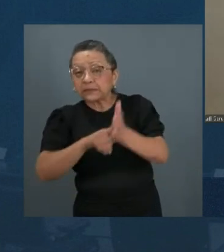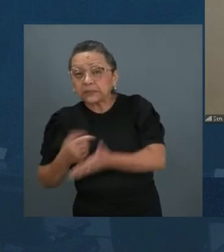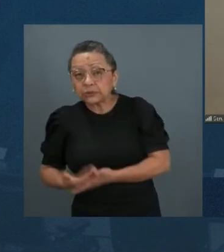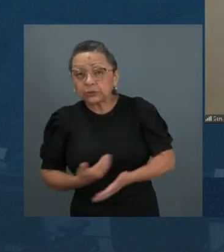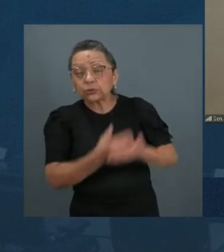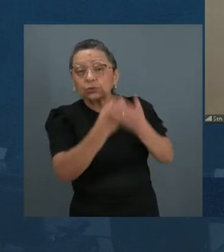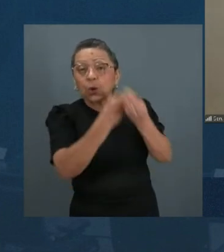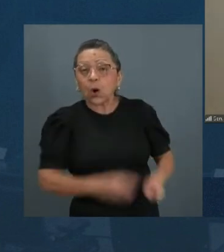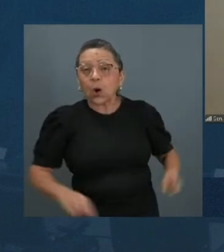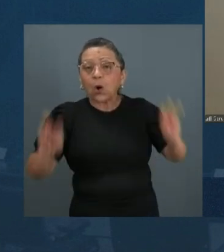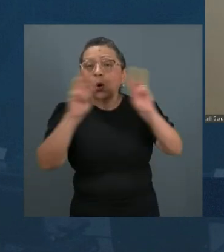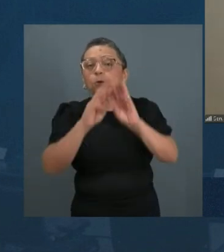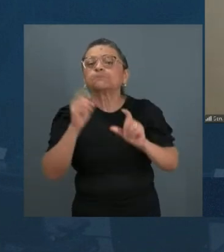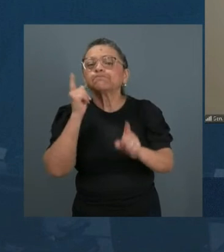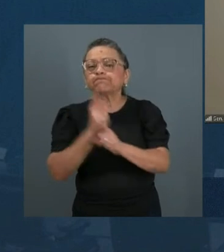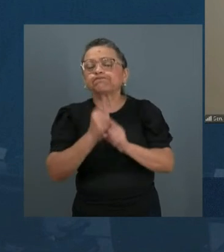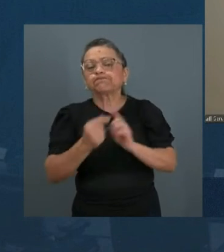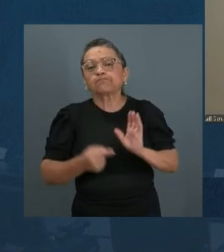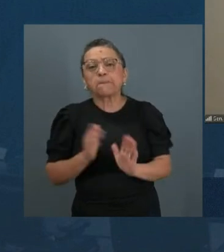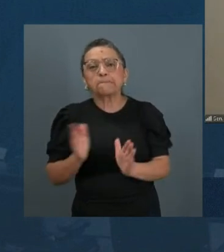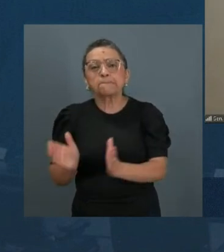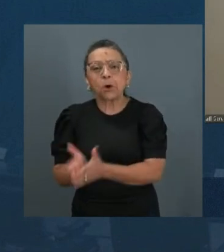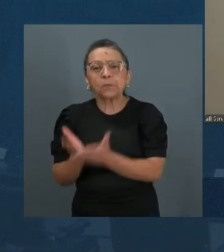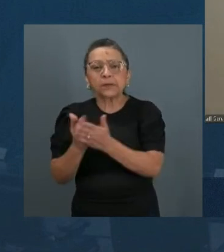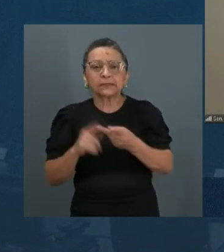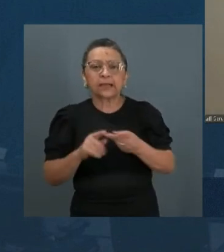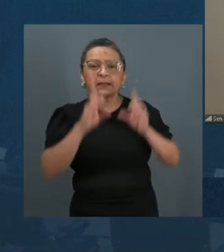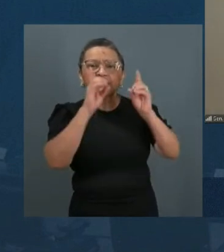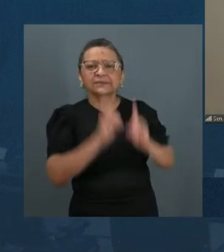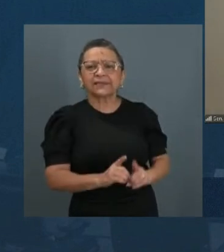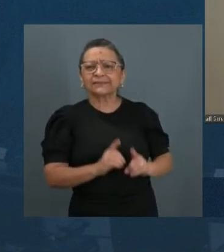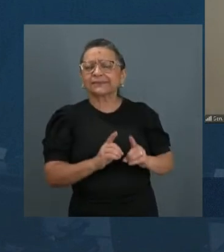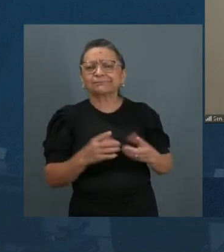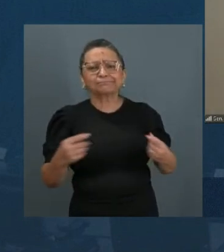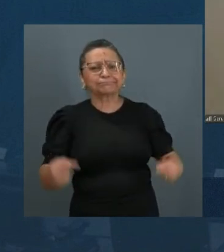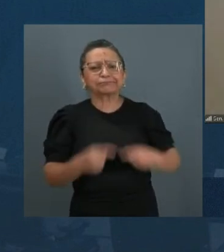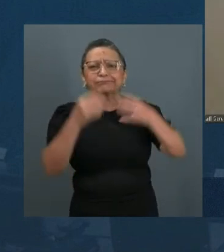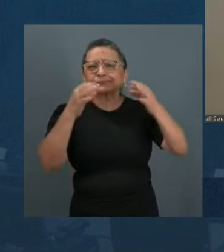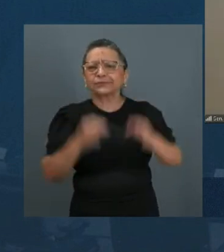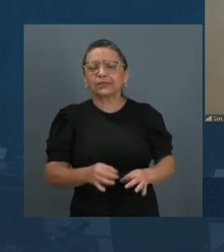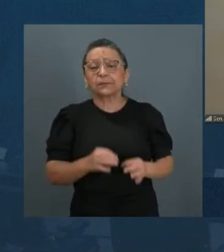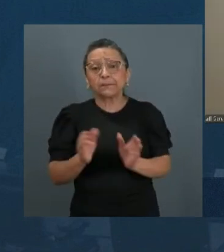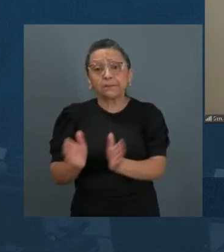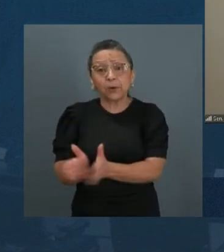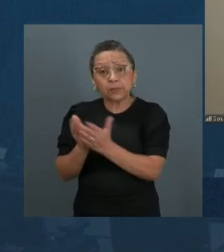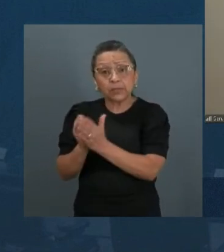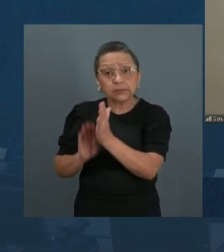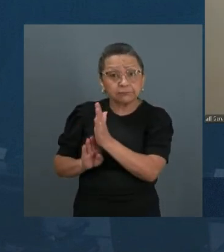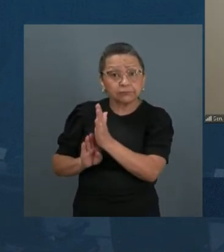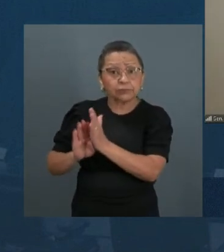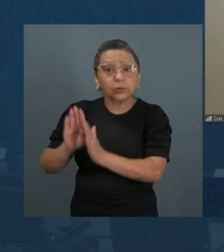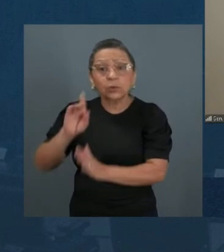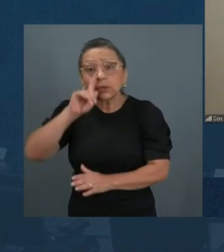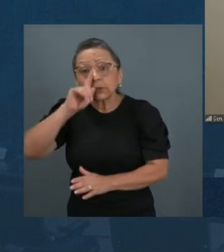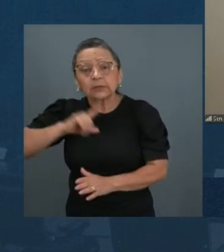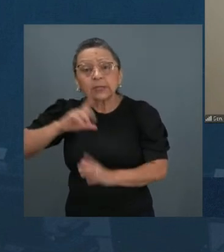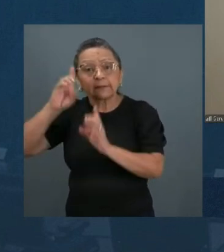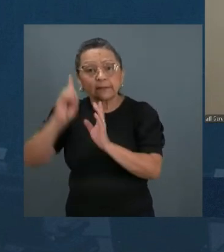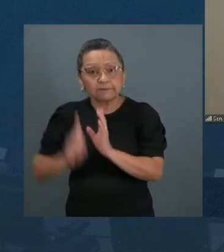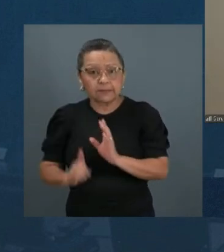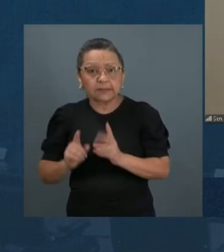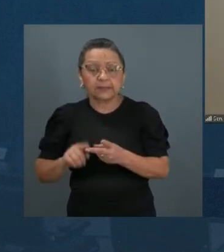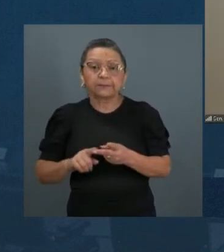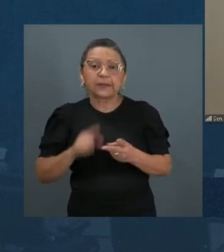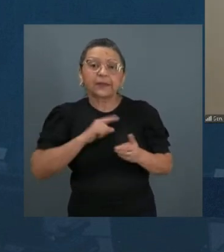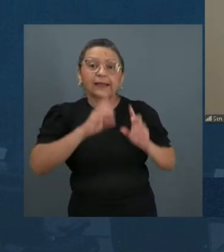mostram que pobreza e deficiência têm uma relação direta. A pobreza aumenta o risco de ter deficiência